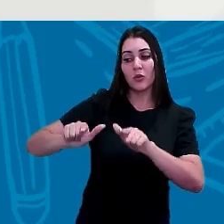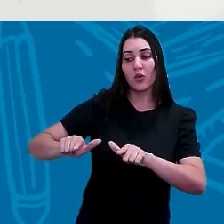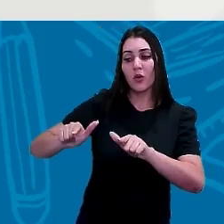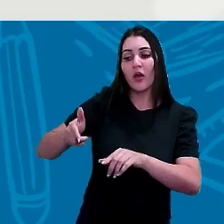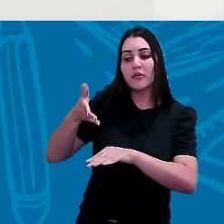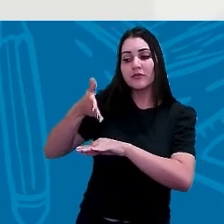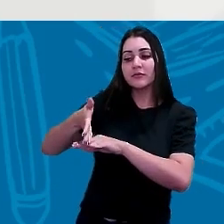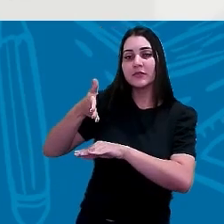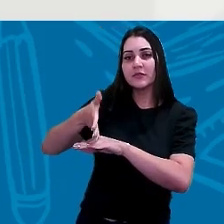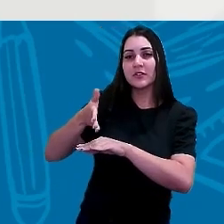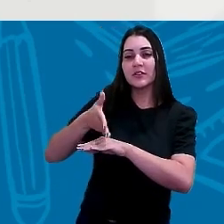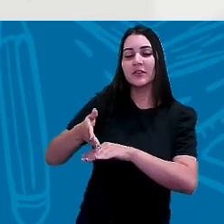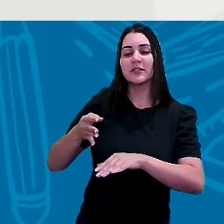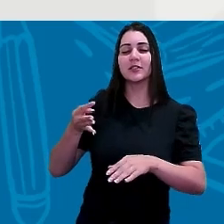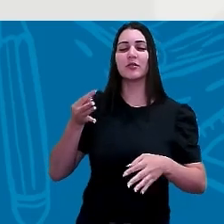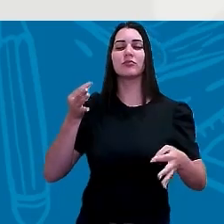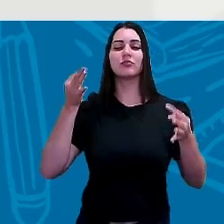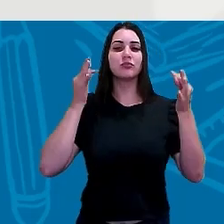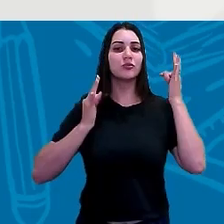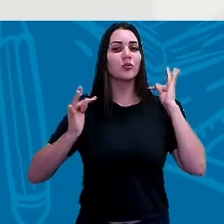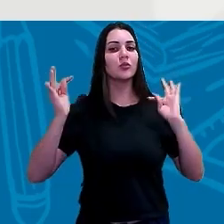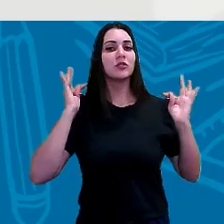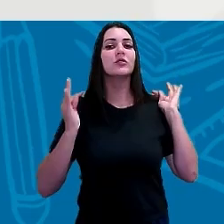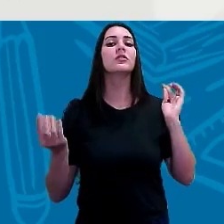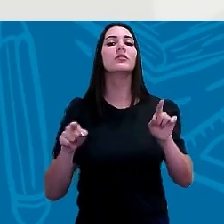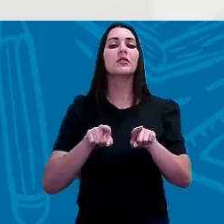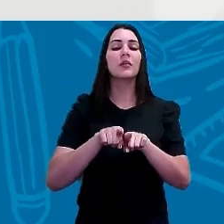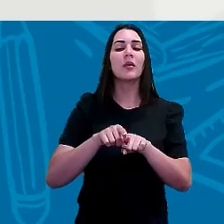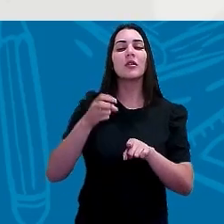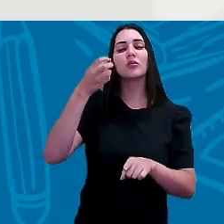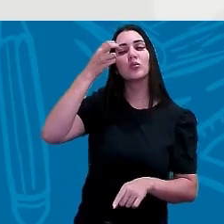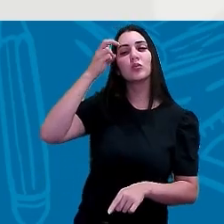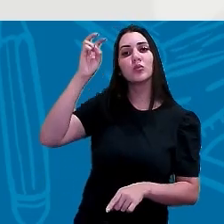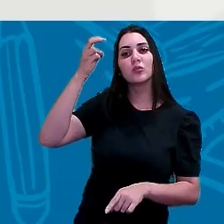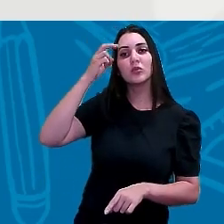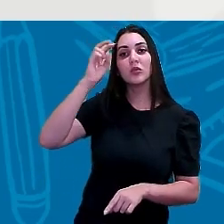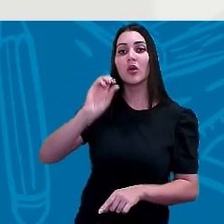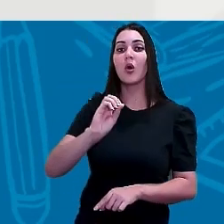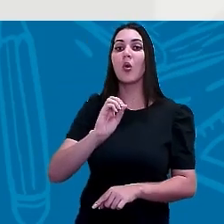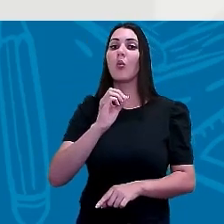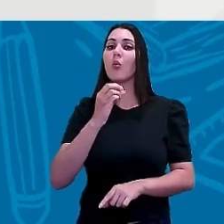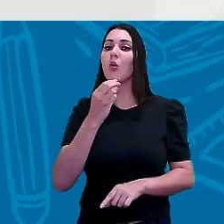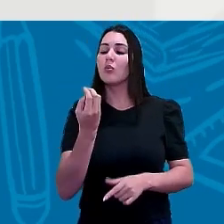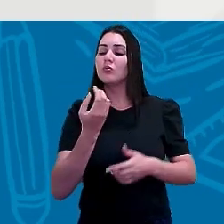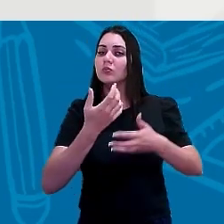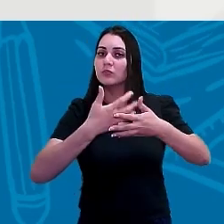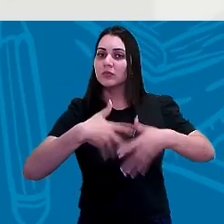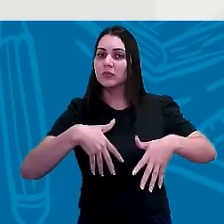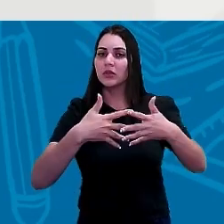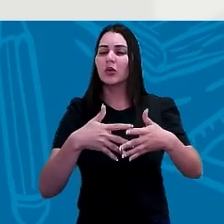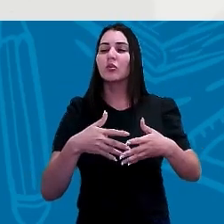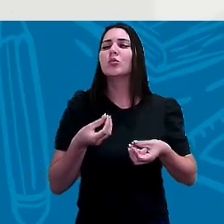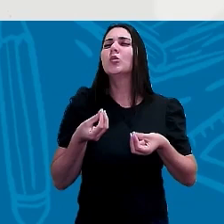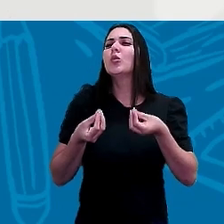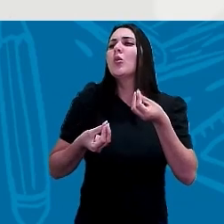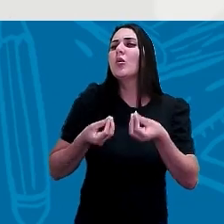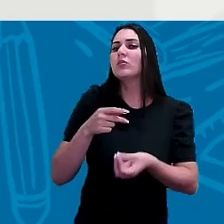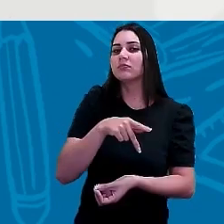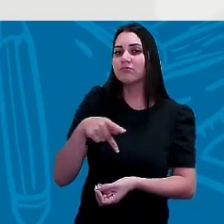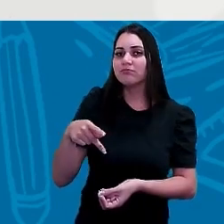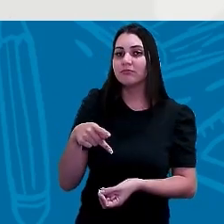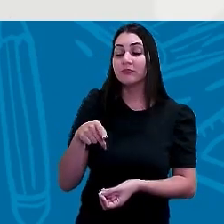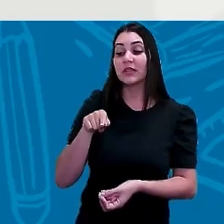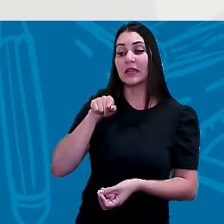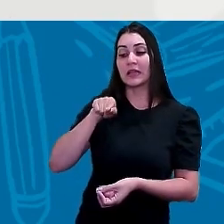visitação turística com relevância cultural e ou natural. Como assim, professora? É